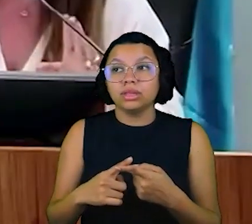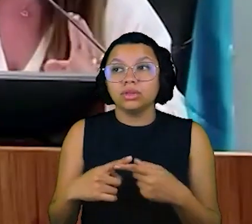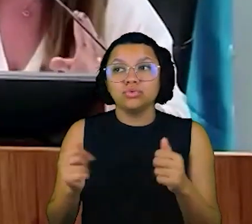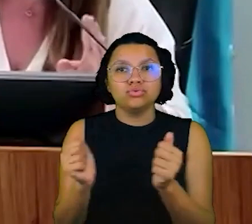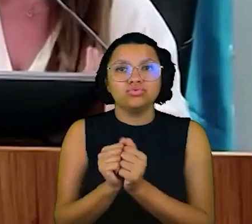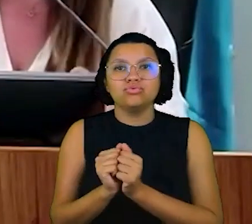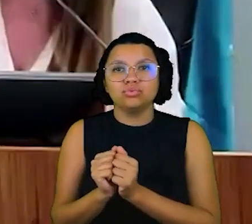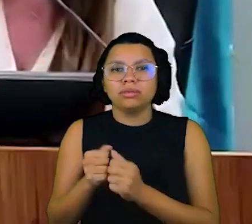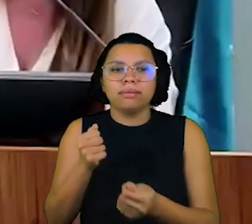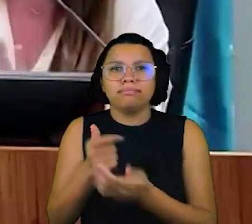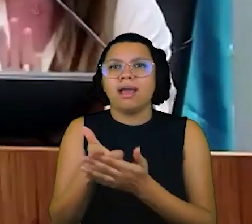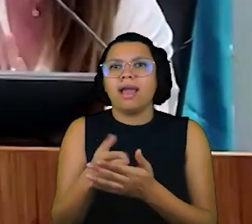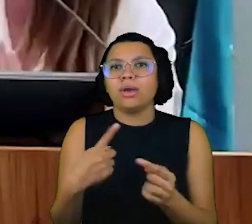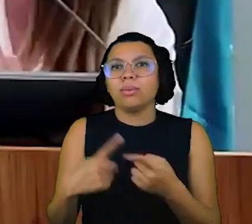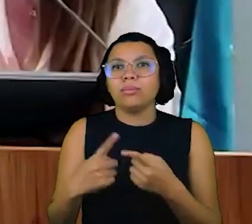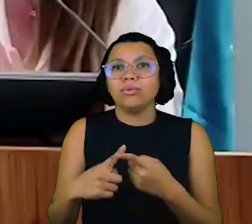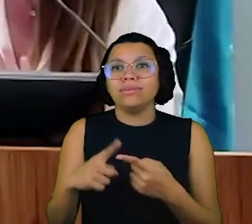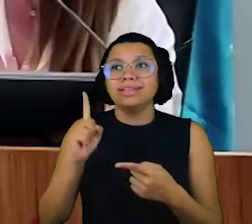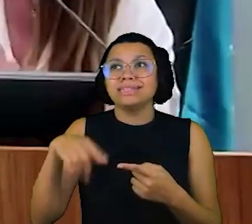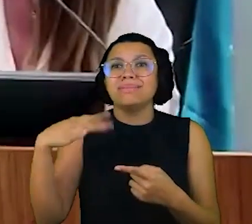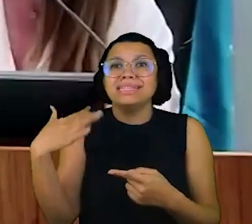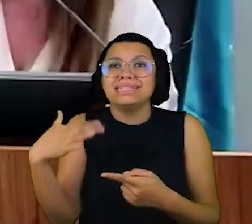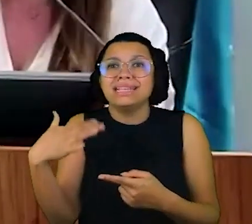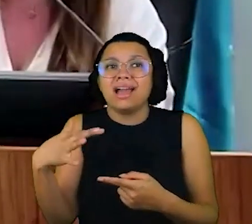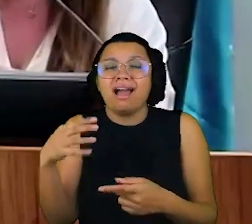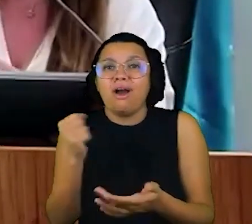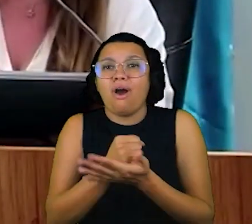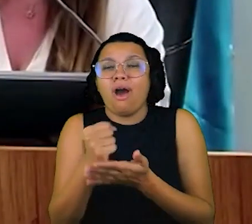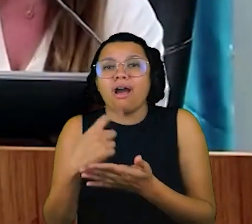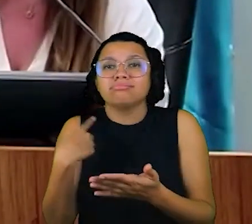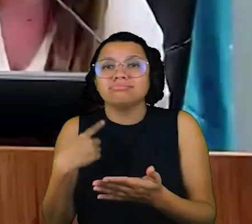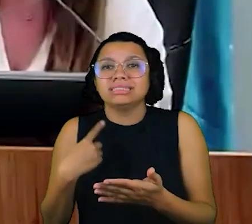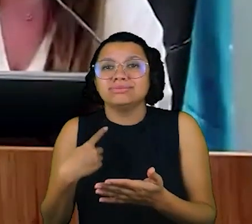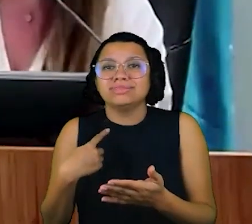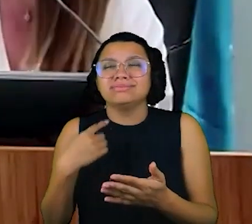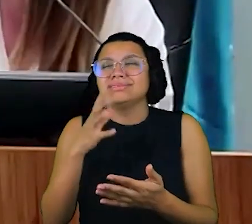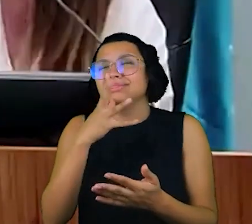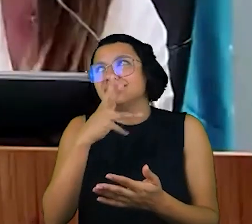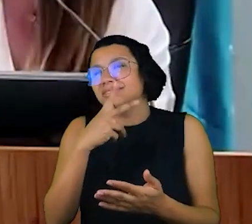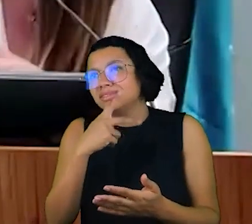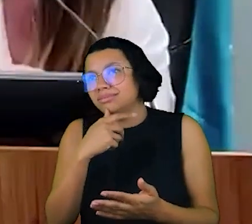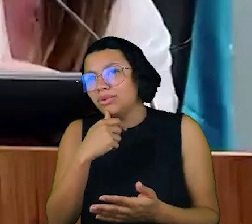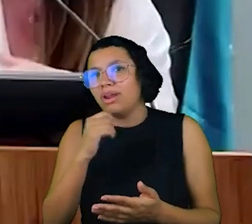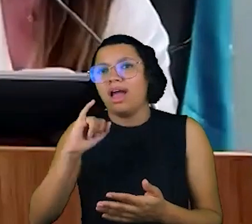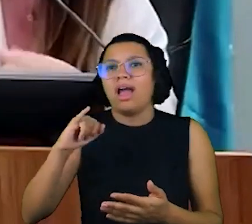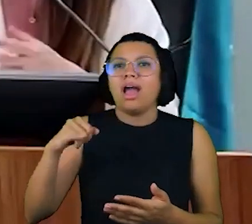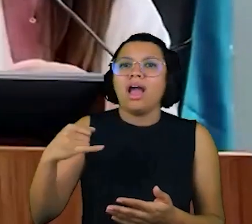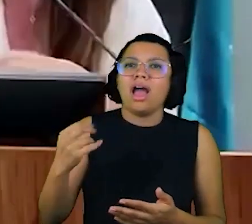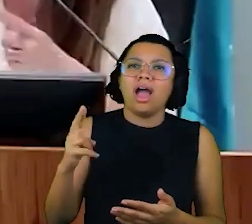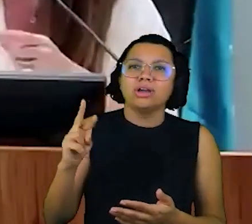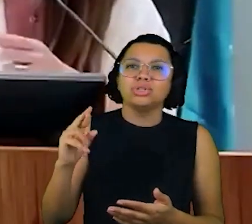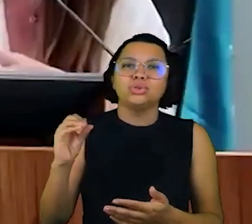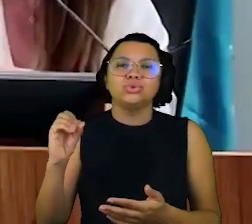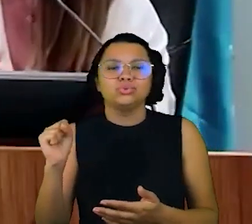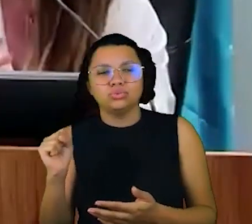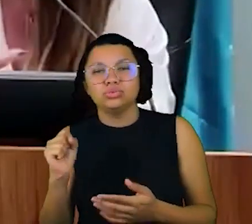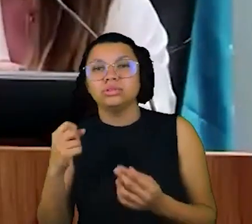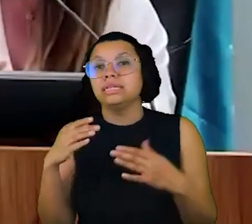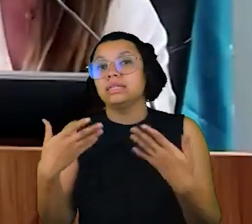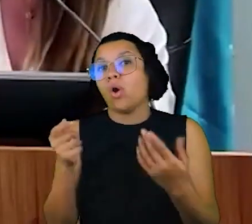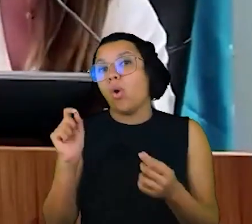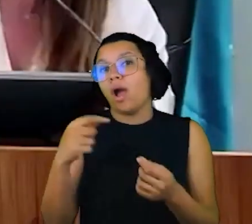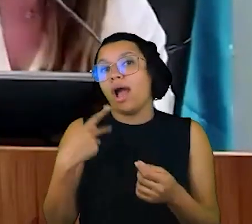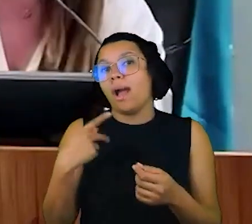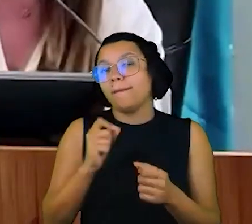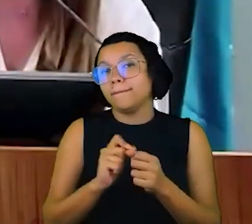com isso ela pague. Que ela falou, ó, eu pago, porque vai sair mais caro para mim contratar um advogado, esse negócio vai enrolar, vai entrar juros, não sei o quê.